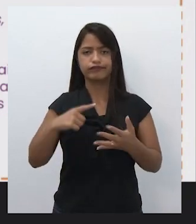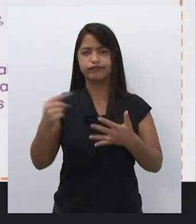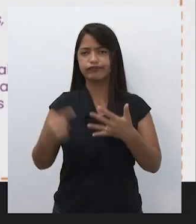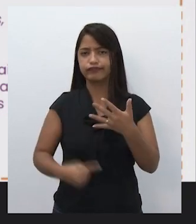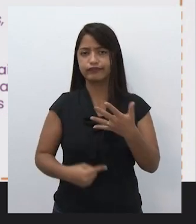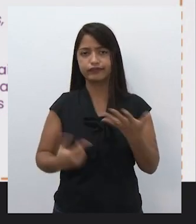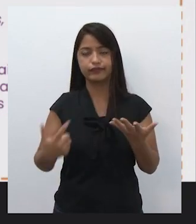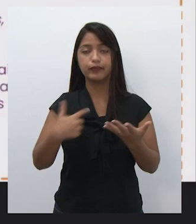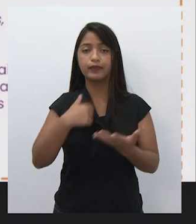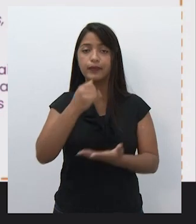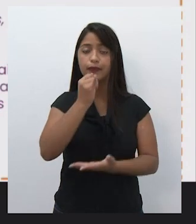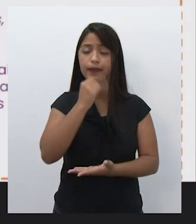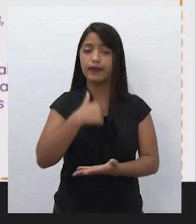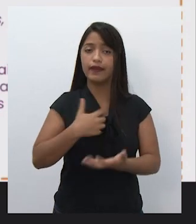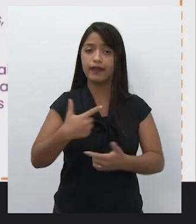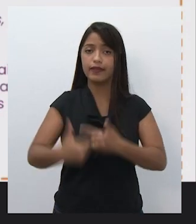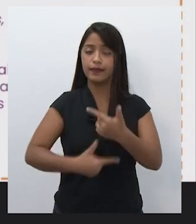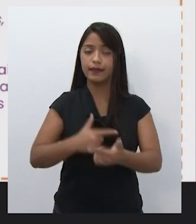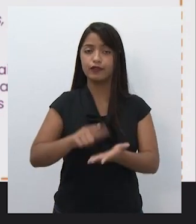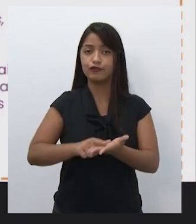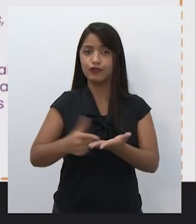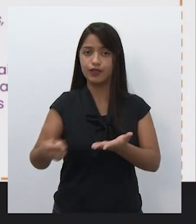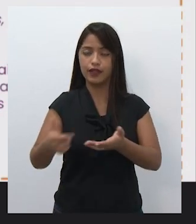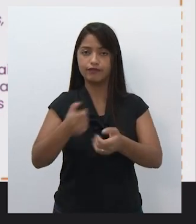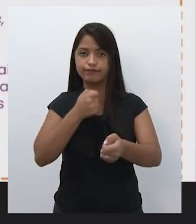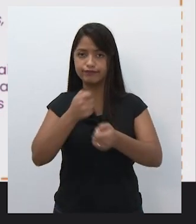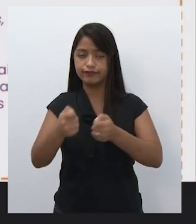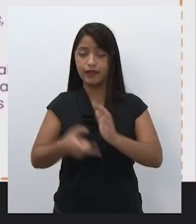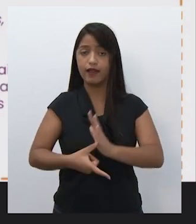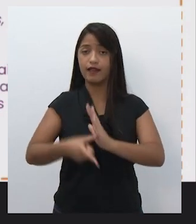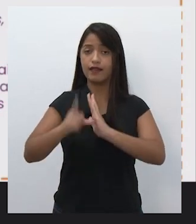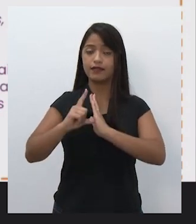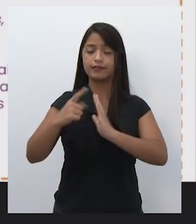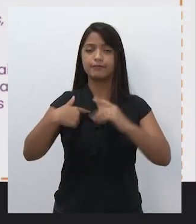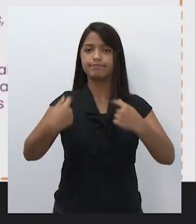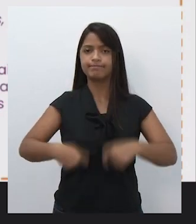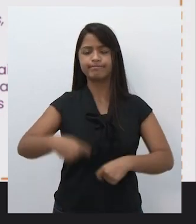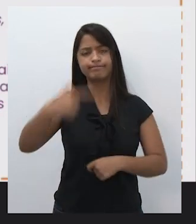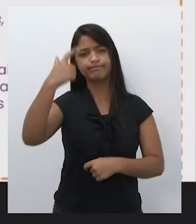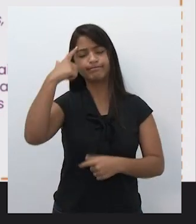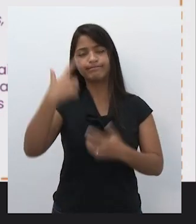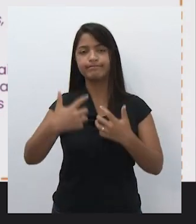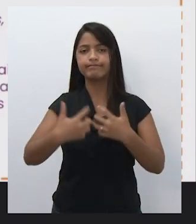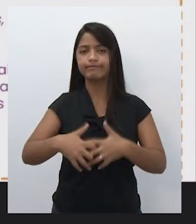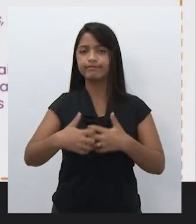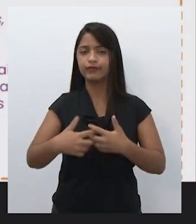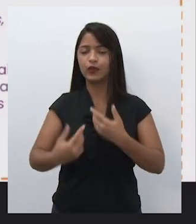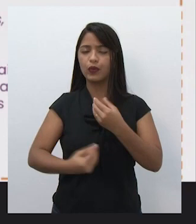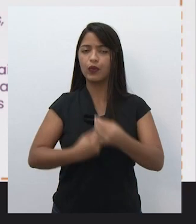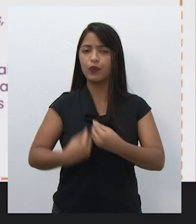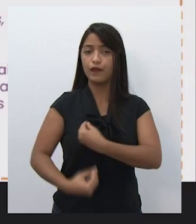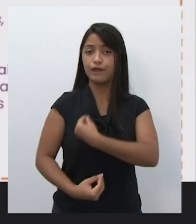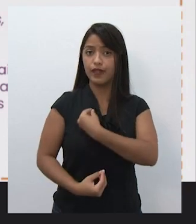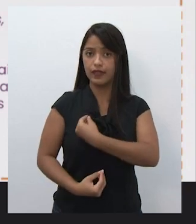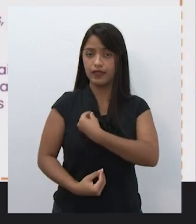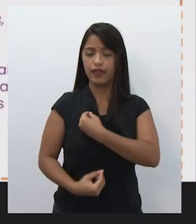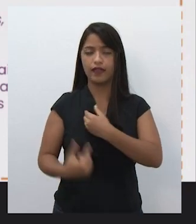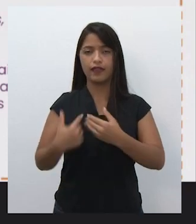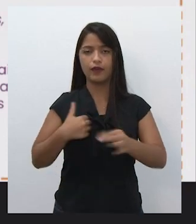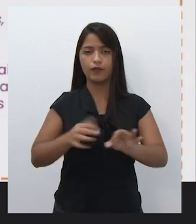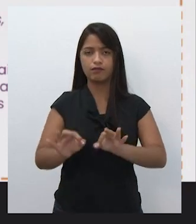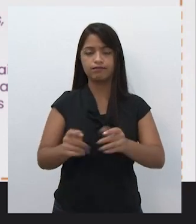ser jornalista. Eu vou precisar pensar como é que eu empreendo a minha jornada